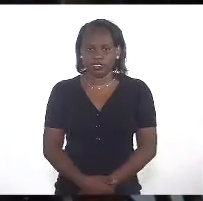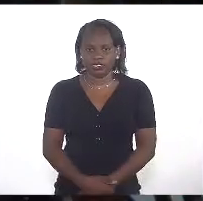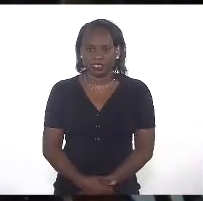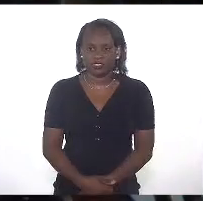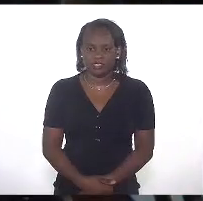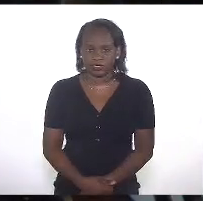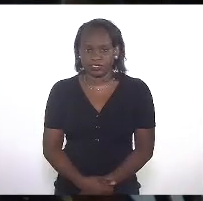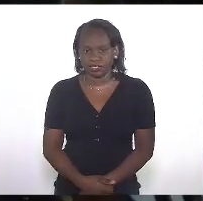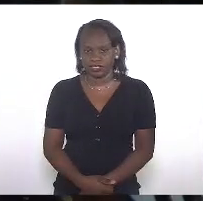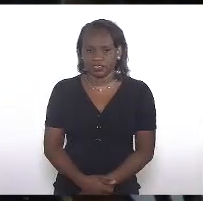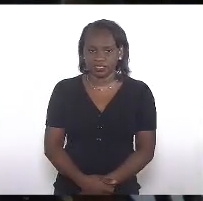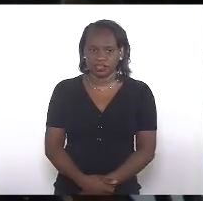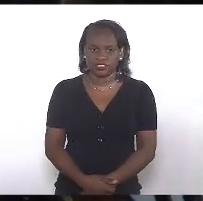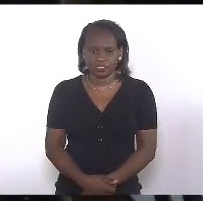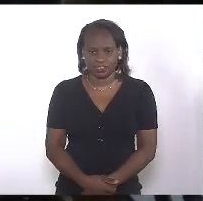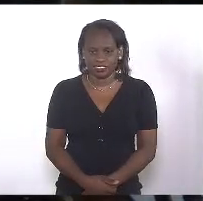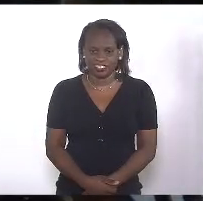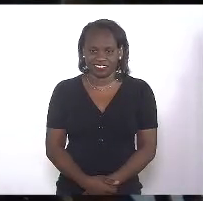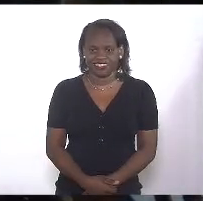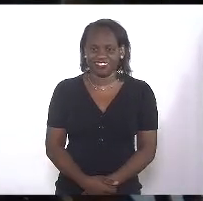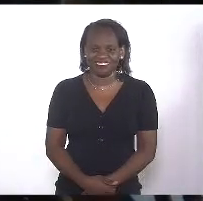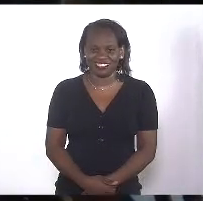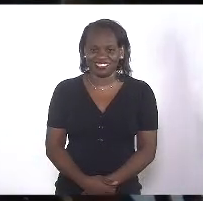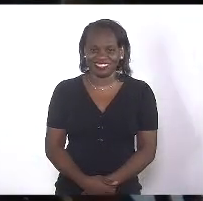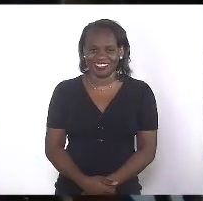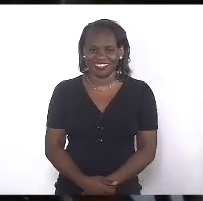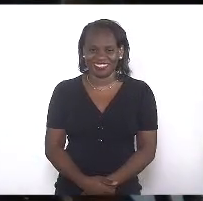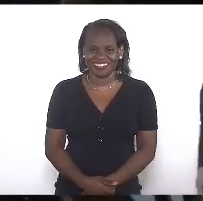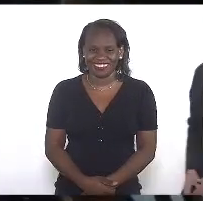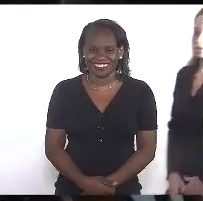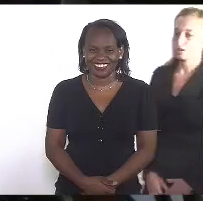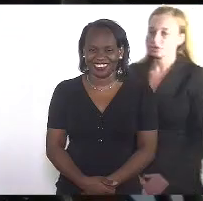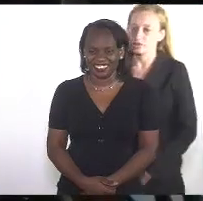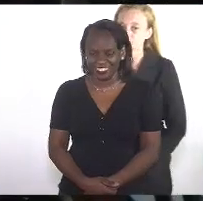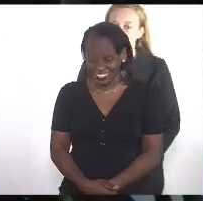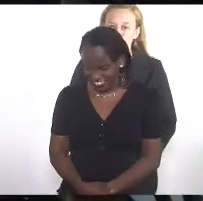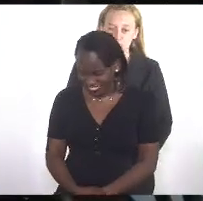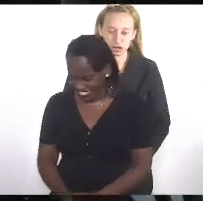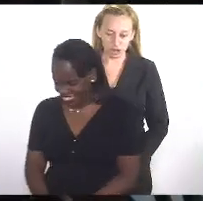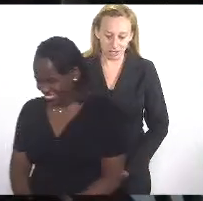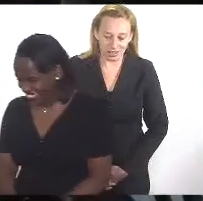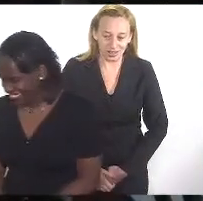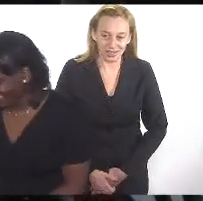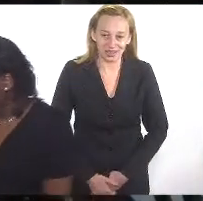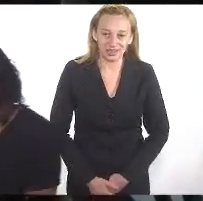mesmo. O capitão Paulo Teixeira pede a abstenção do projeto de